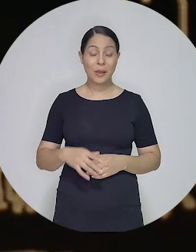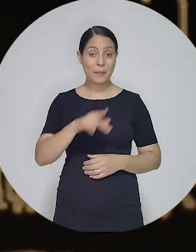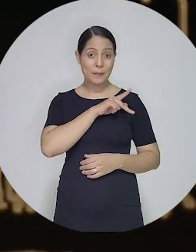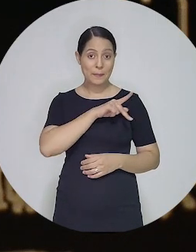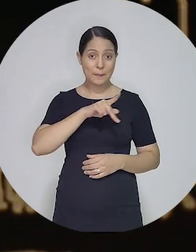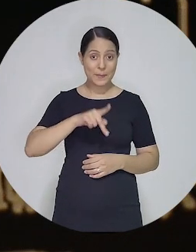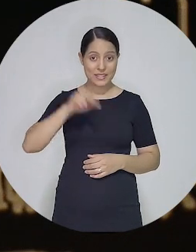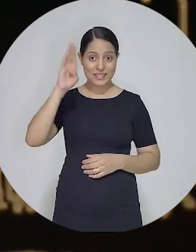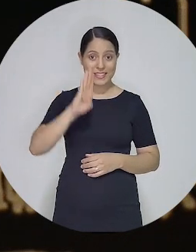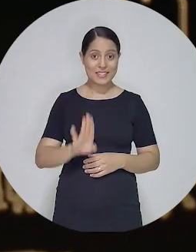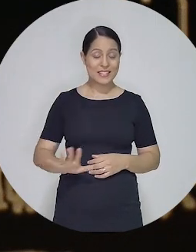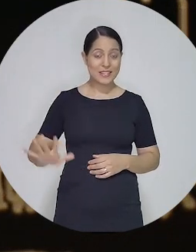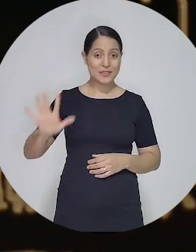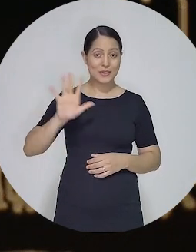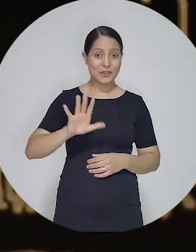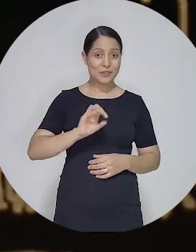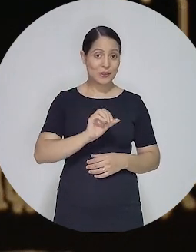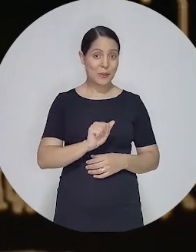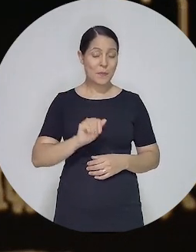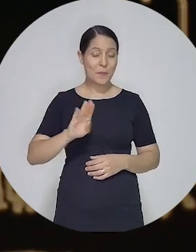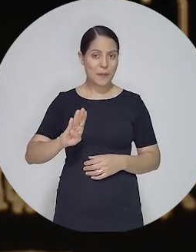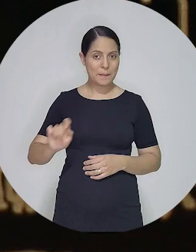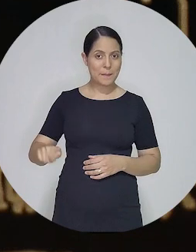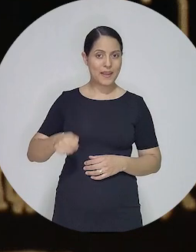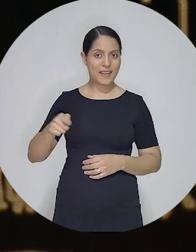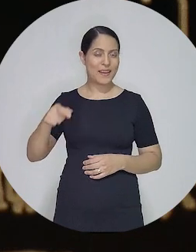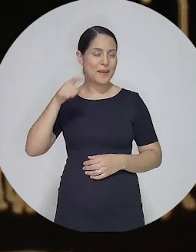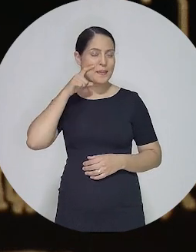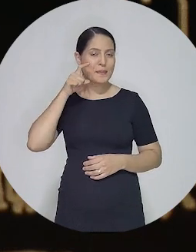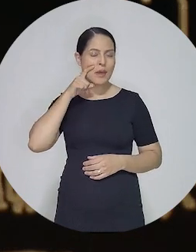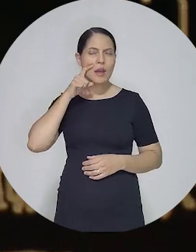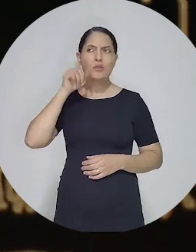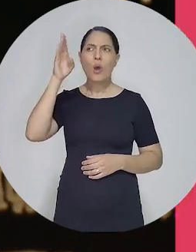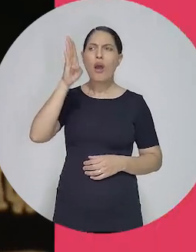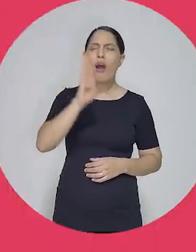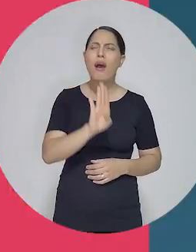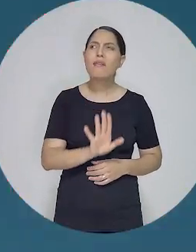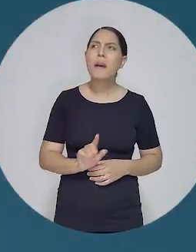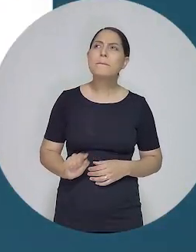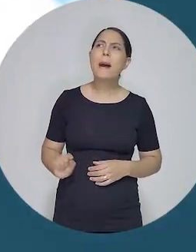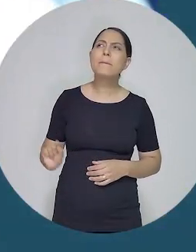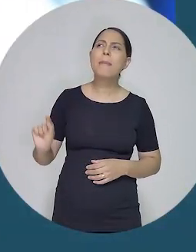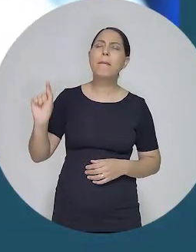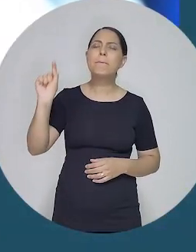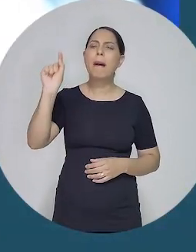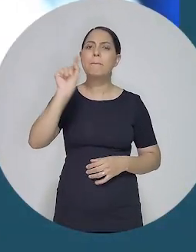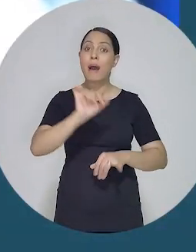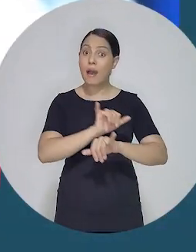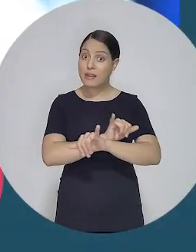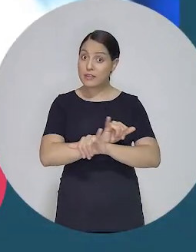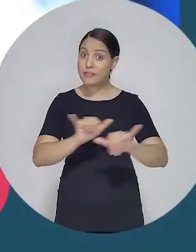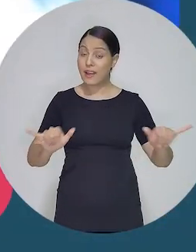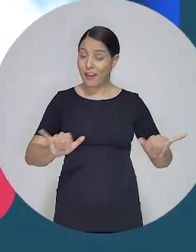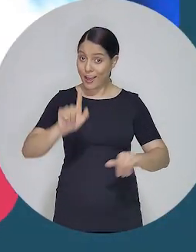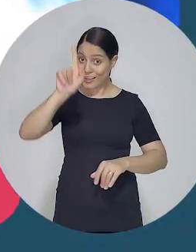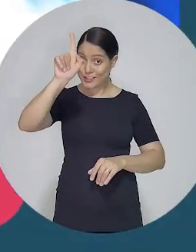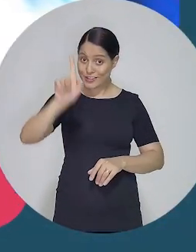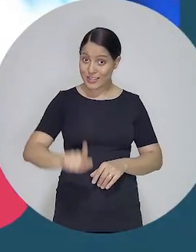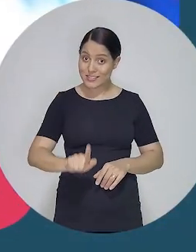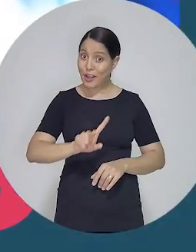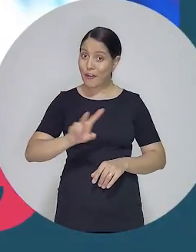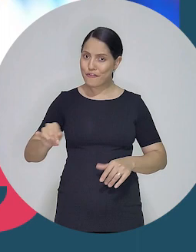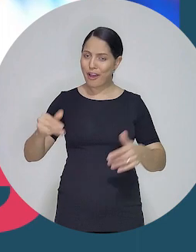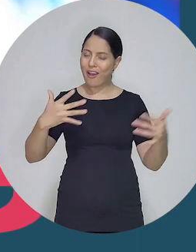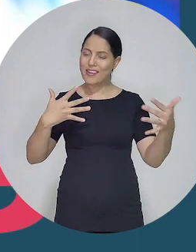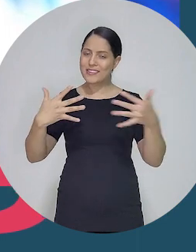O presidente nacional da Ordem dos Advogados do Brasil tem reafirmado pelos 4 cantos do país que essa gestão